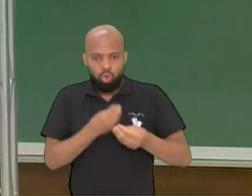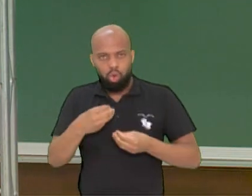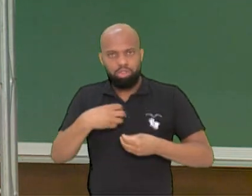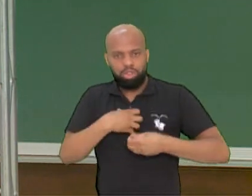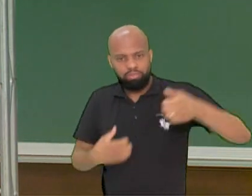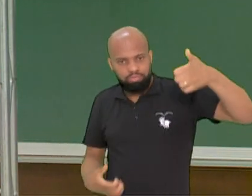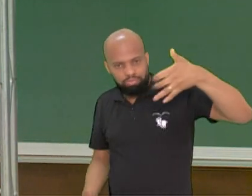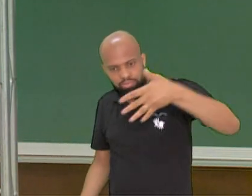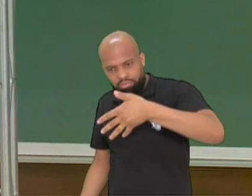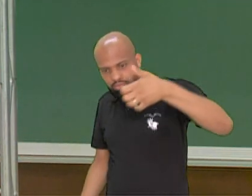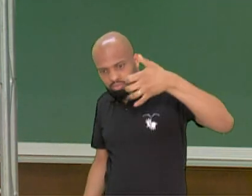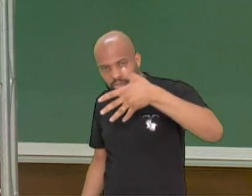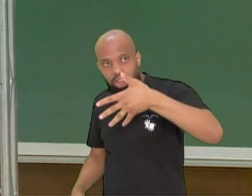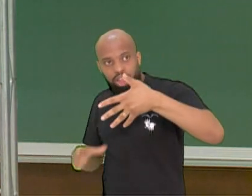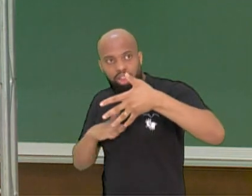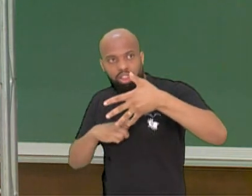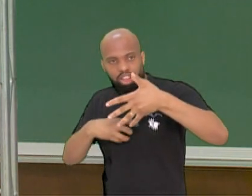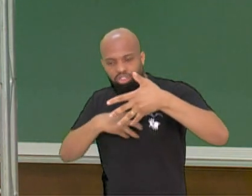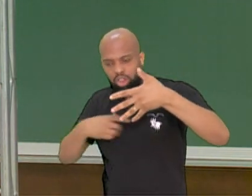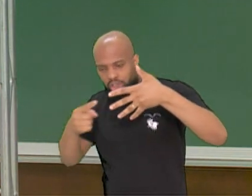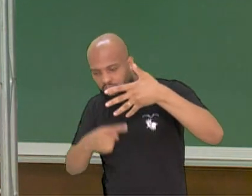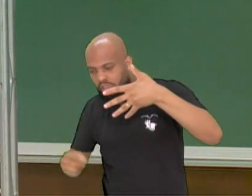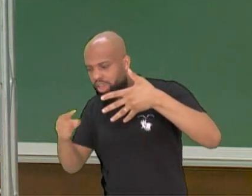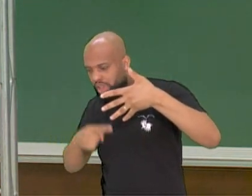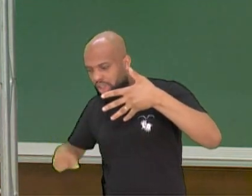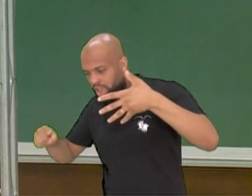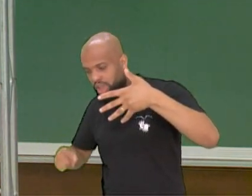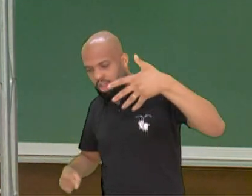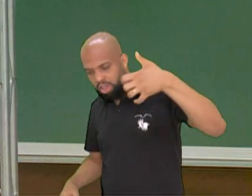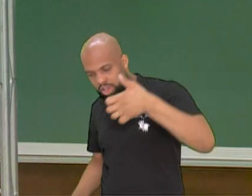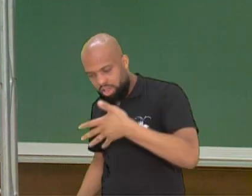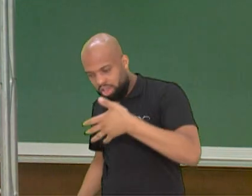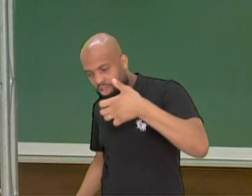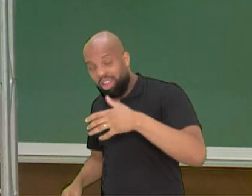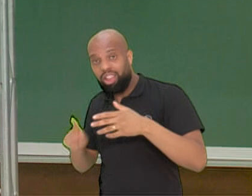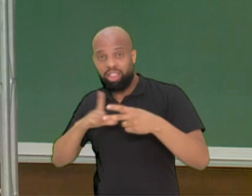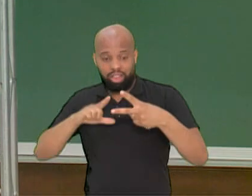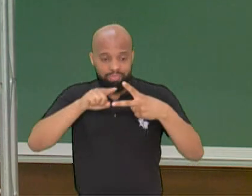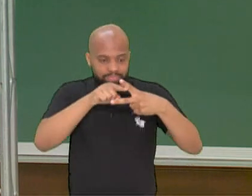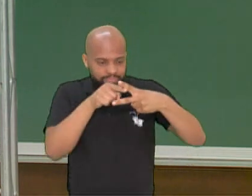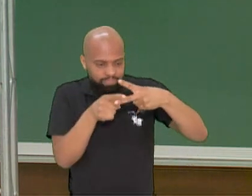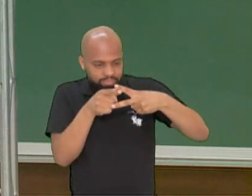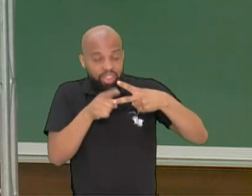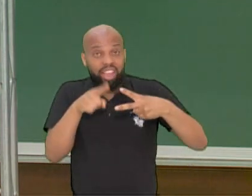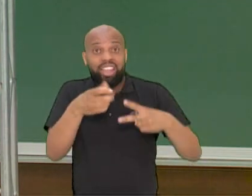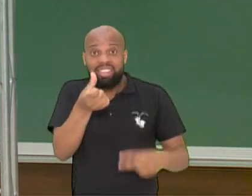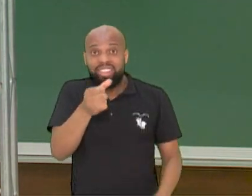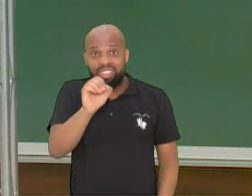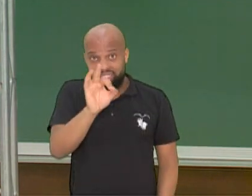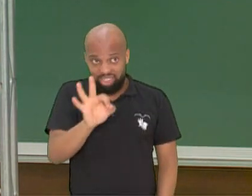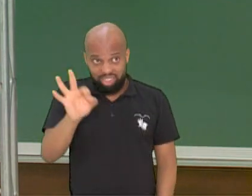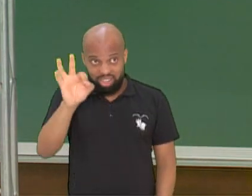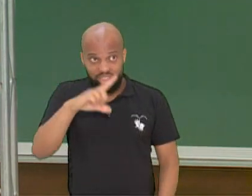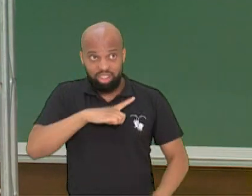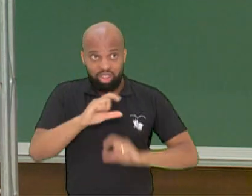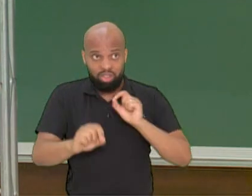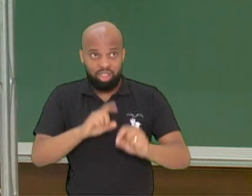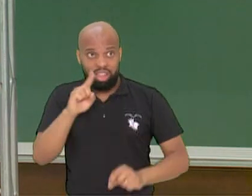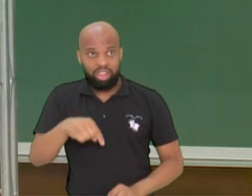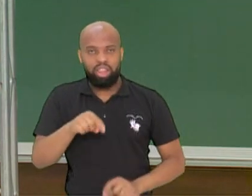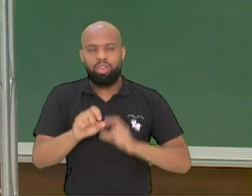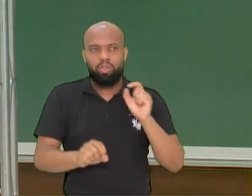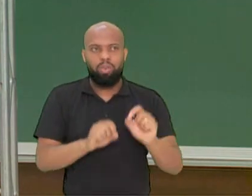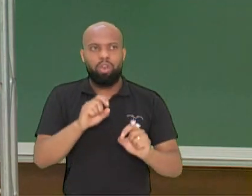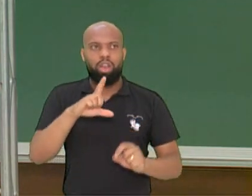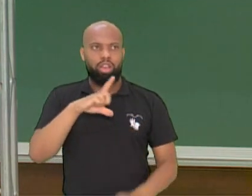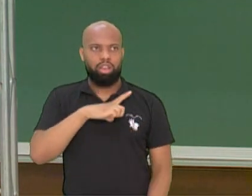atravessa a solenoide, né, com uma certa inclinação de 60 graus. Ok? Então você tem aqui o θ, que é em